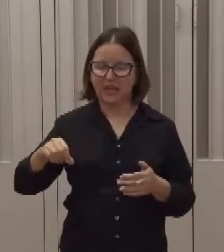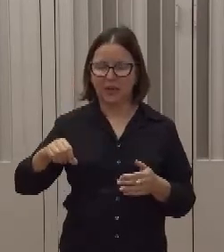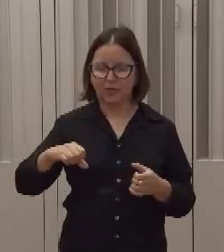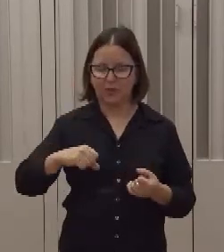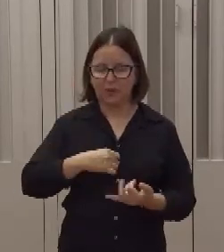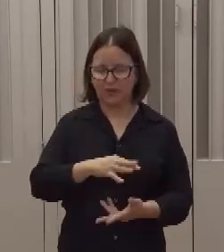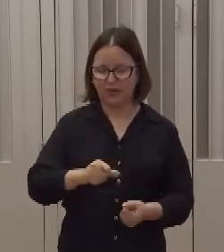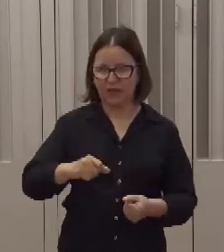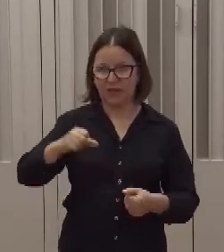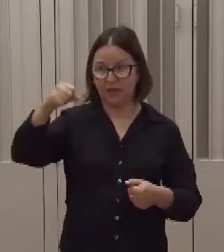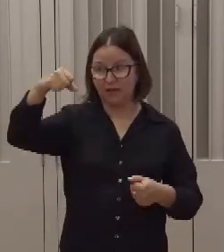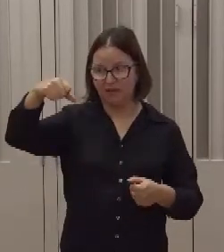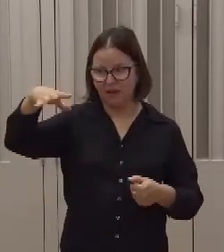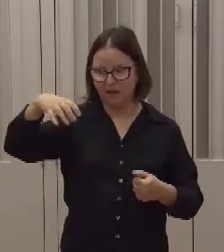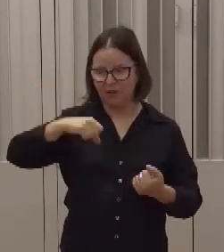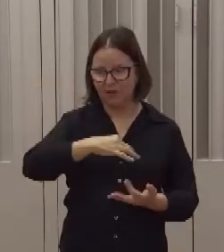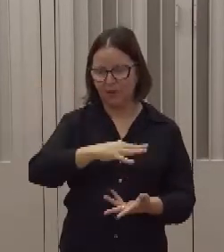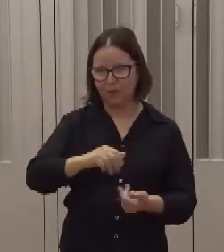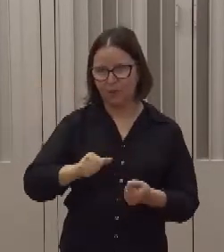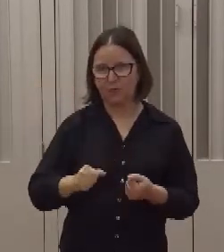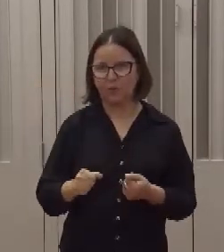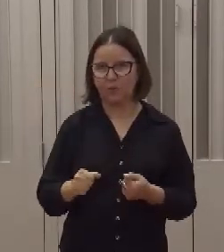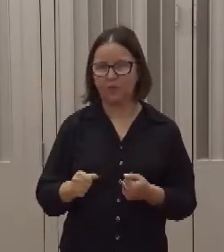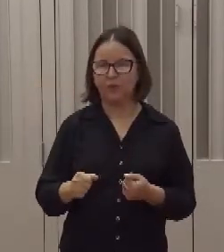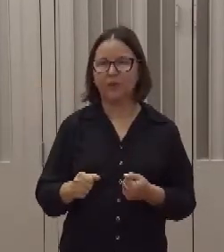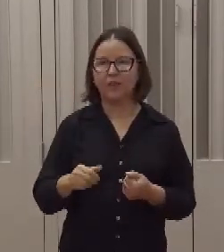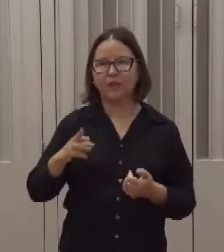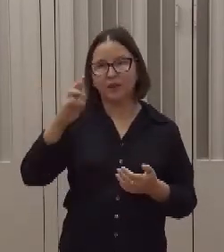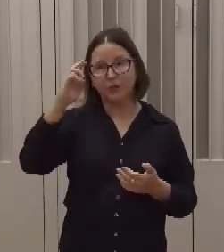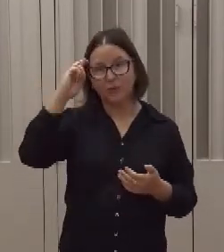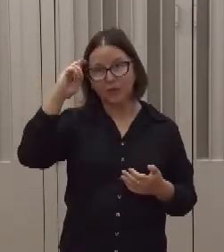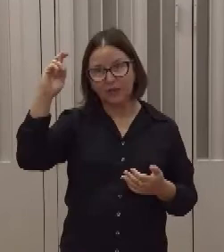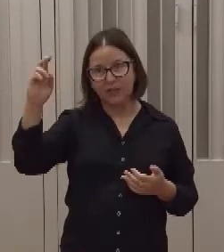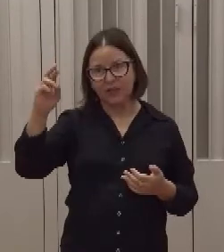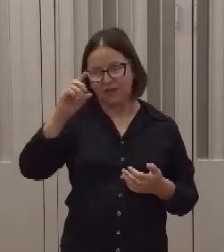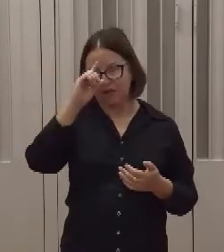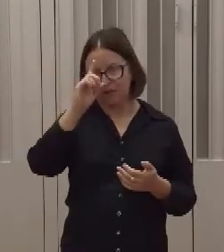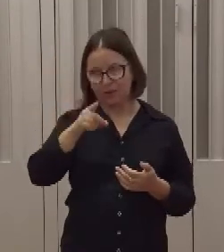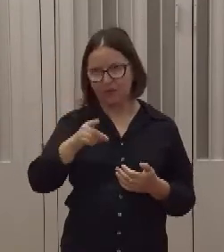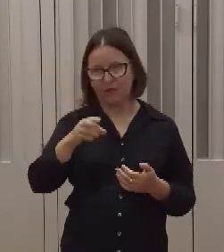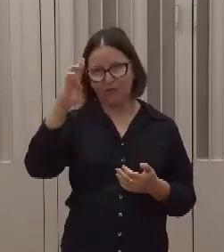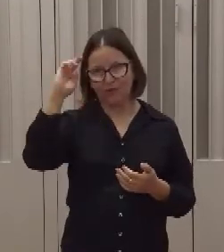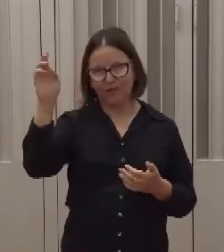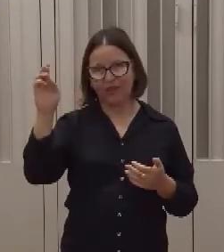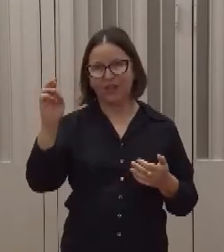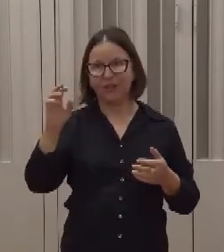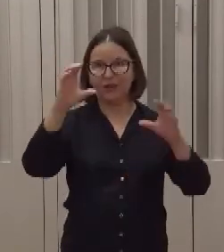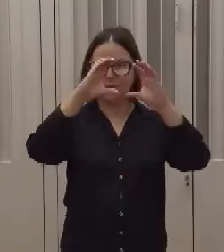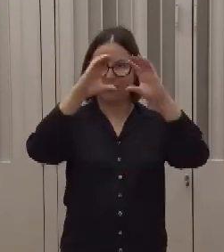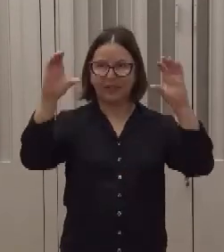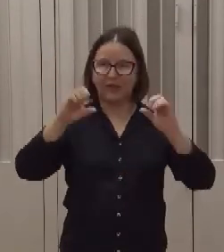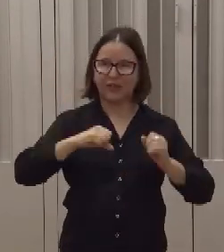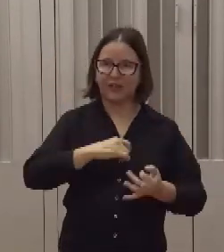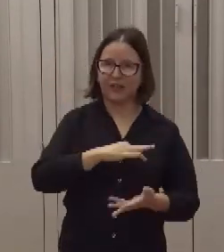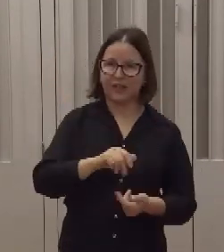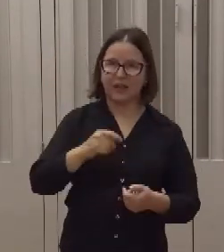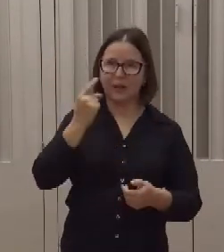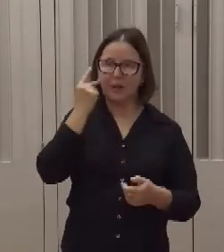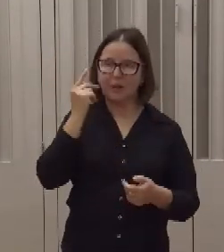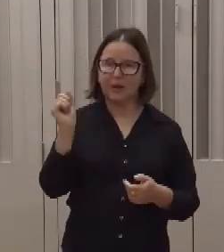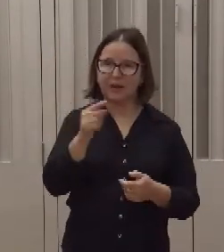Comissionada pelo seu Senhor, que é o Senhor do céu e da terra. Para que nós